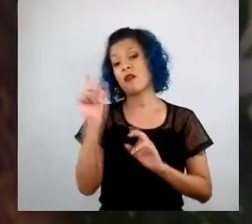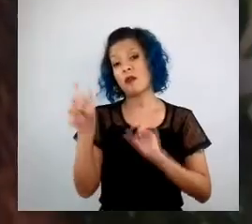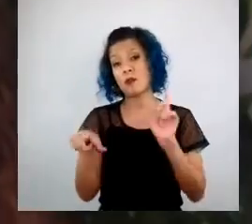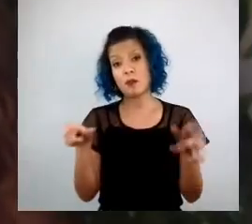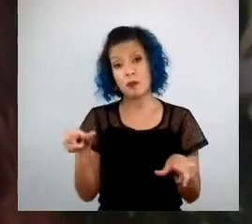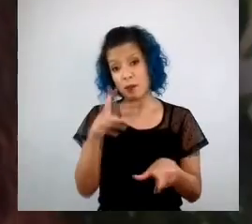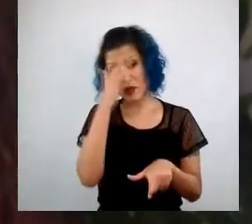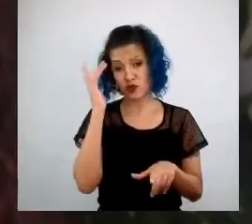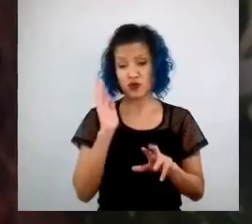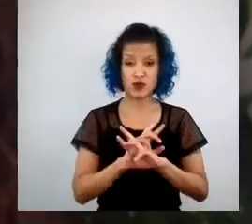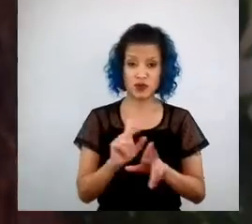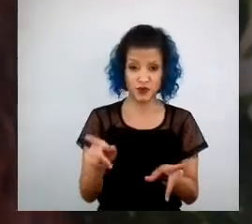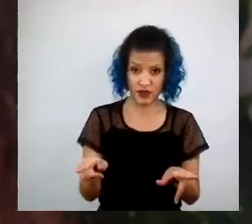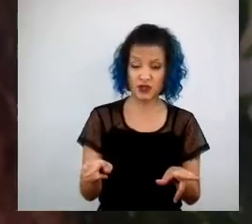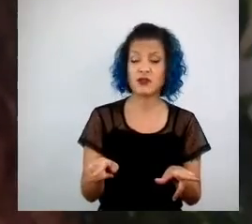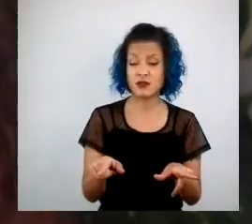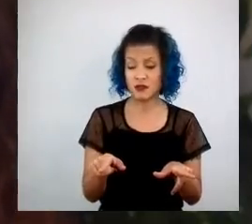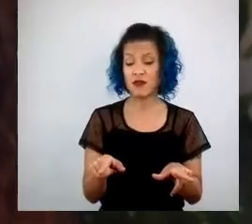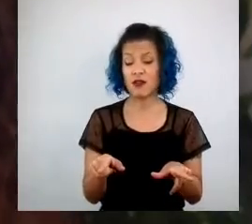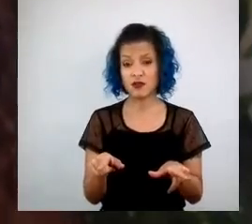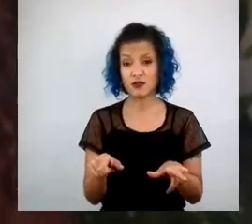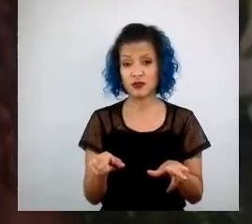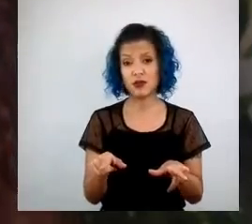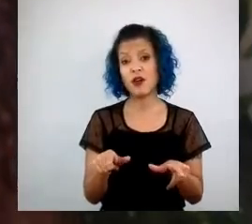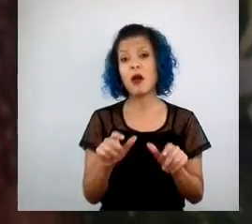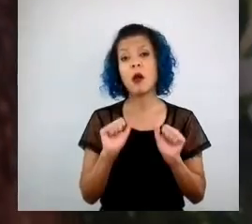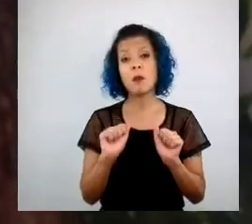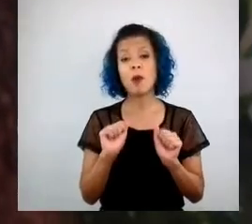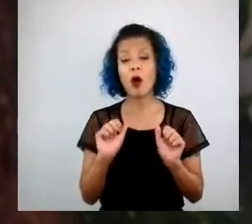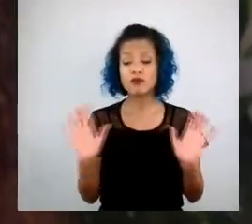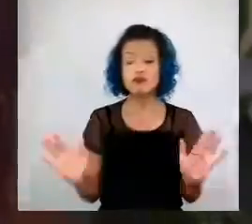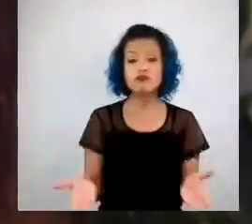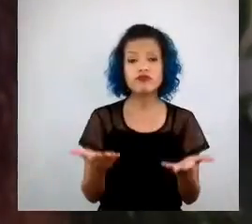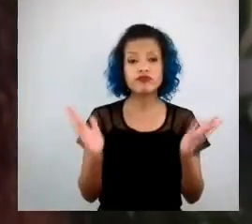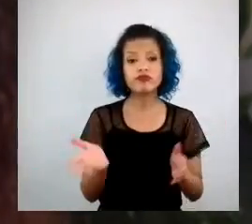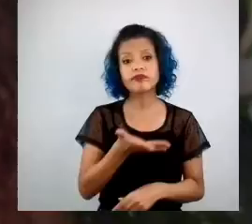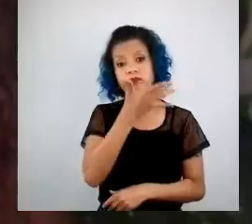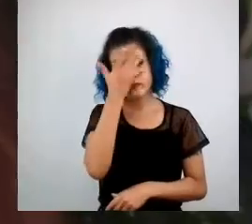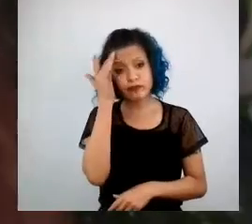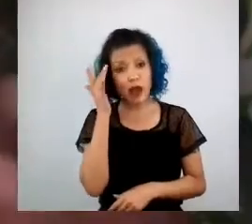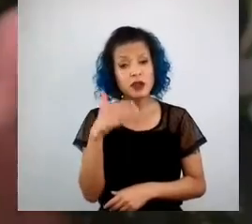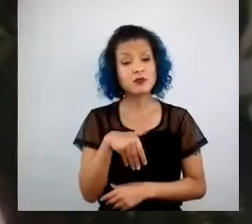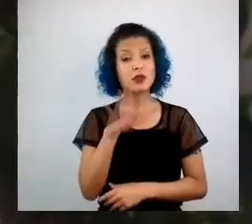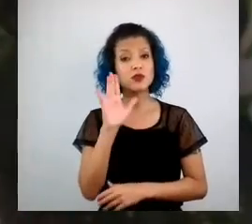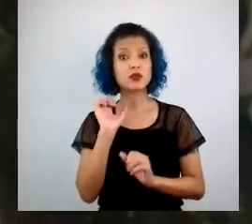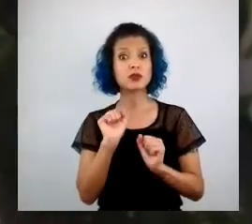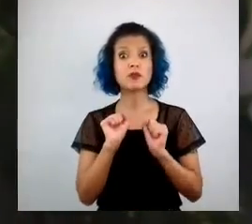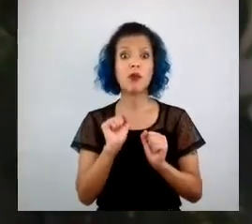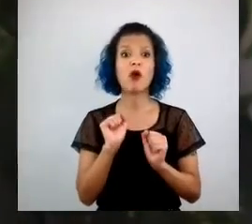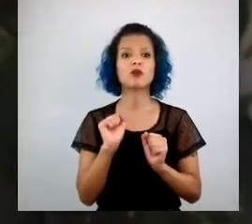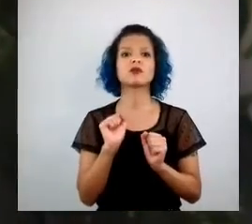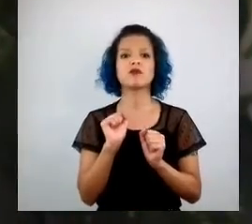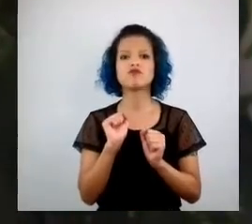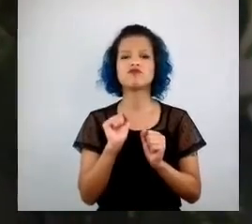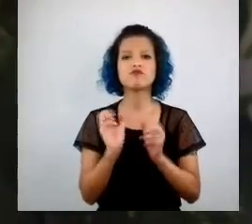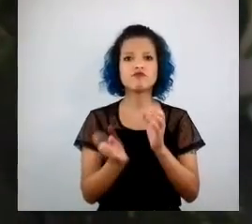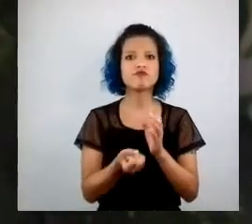para que mais empresas, mais negócios sejam fechados. Além de ser uma pauta